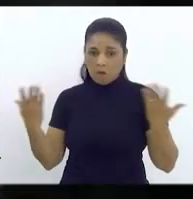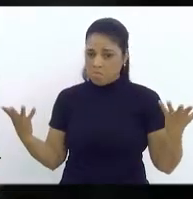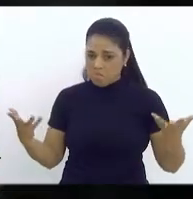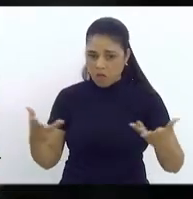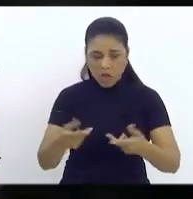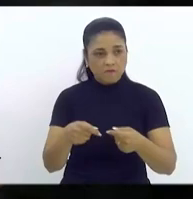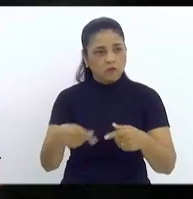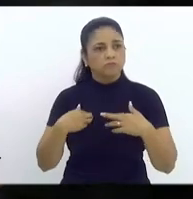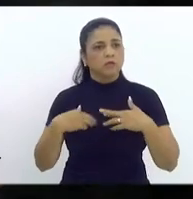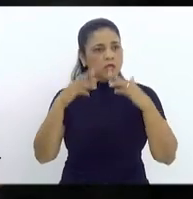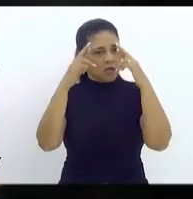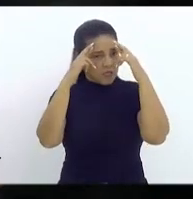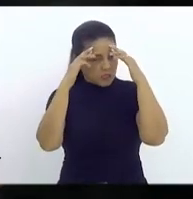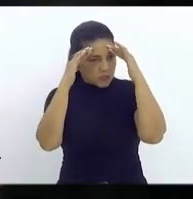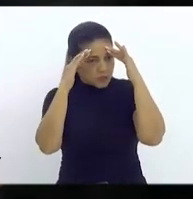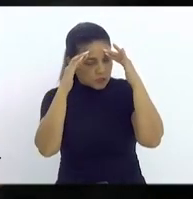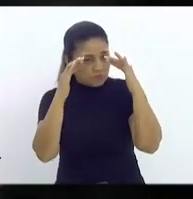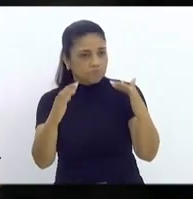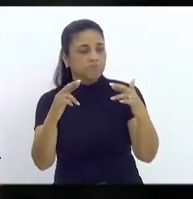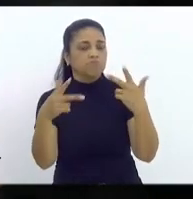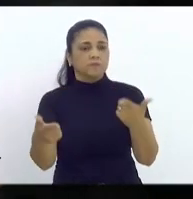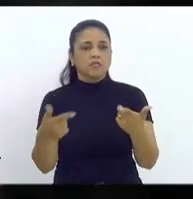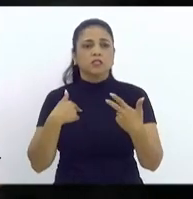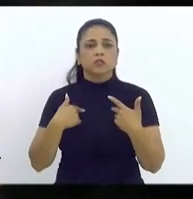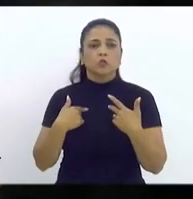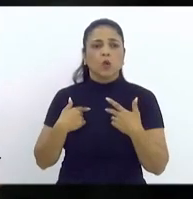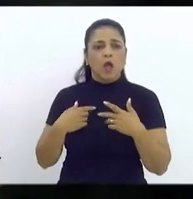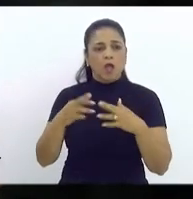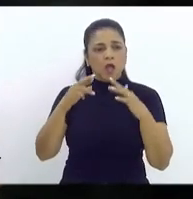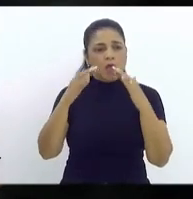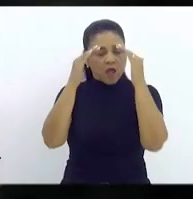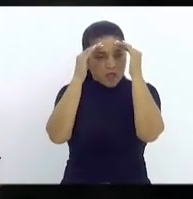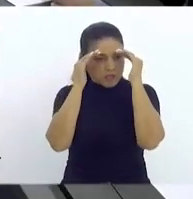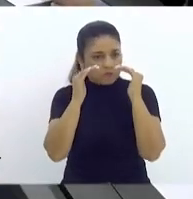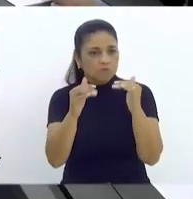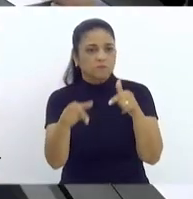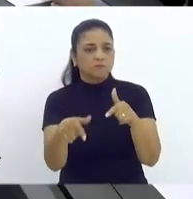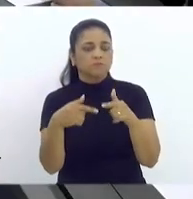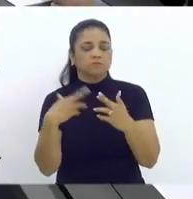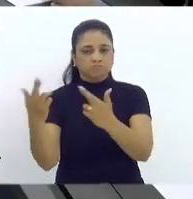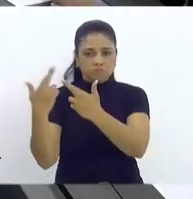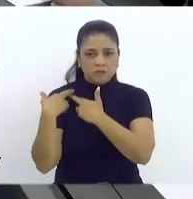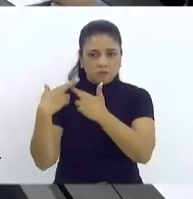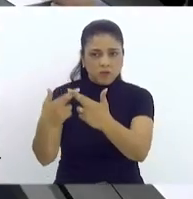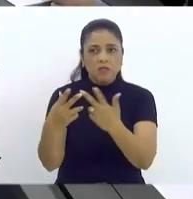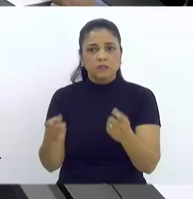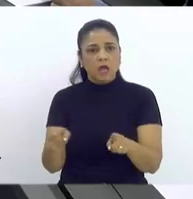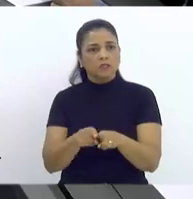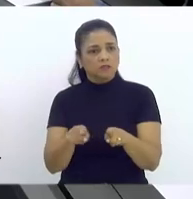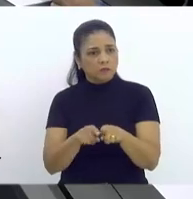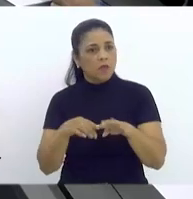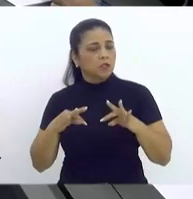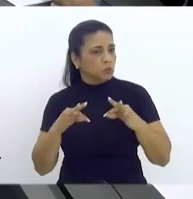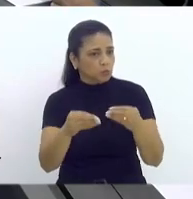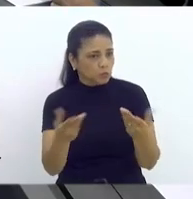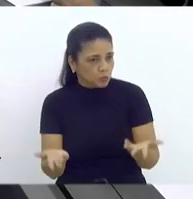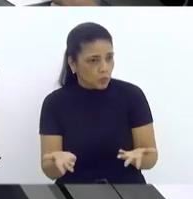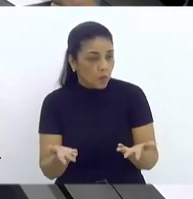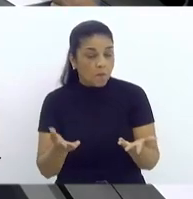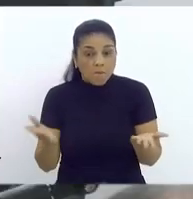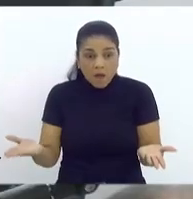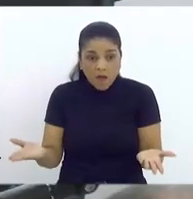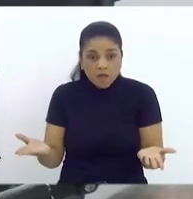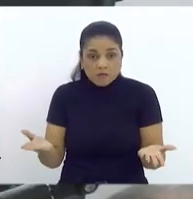maravilhoso, responsabilidade social, investimento, levando gás, envolvendo o Rio. Ou seja, a gente não tem nem o que fazer aqui diante dessa apresentação, mas também nos